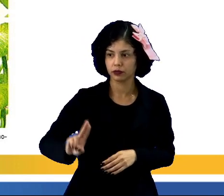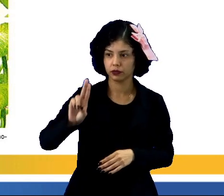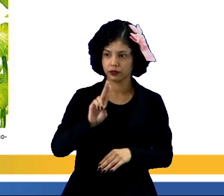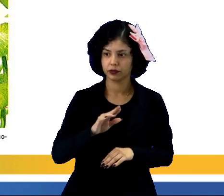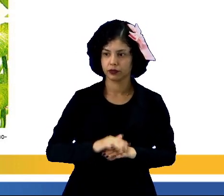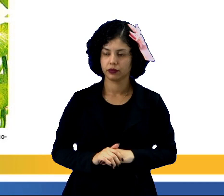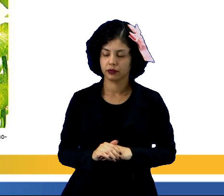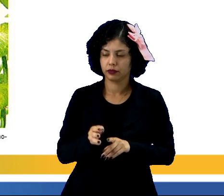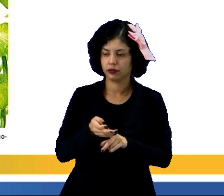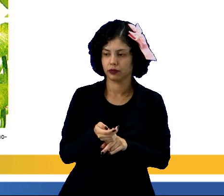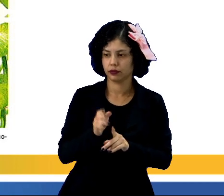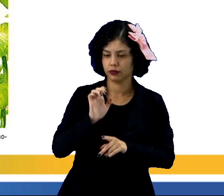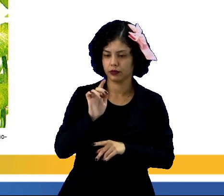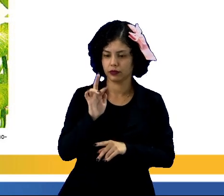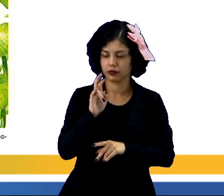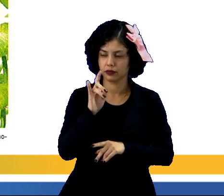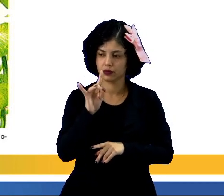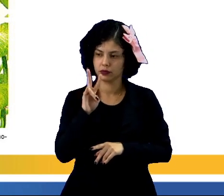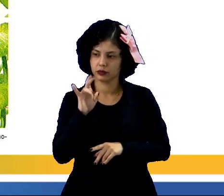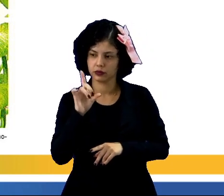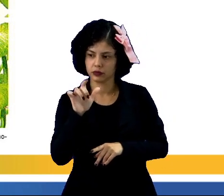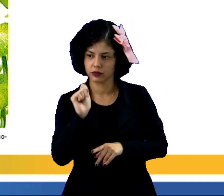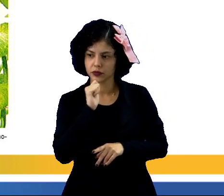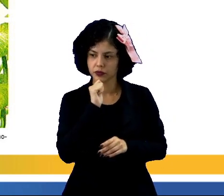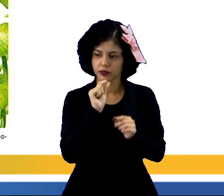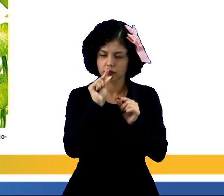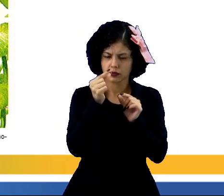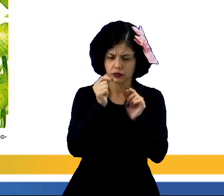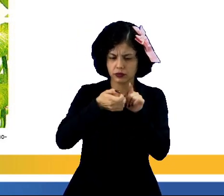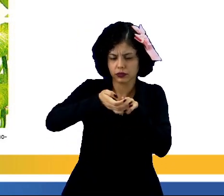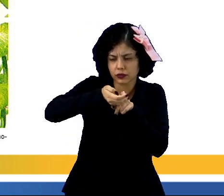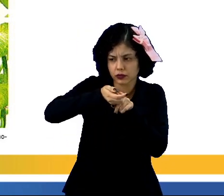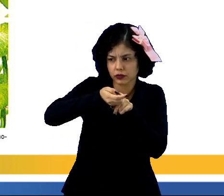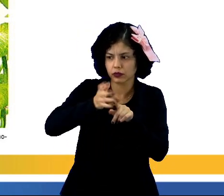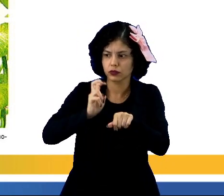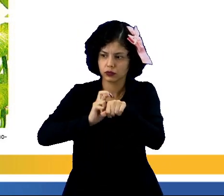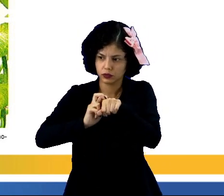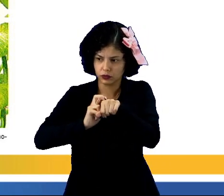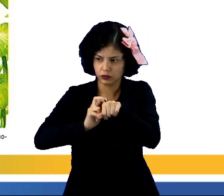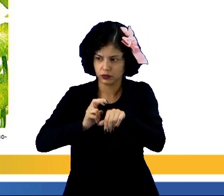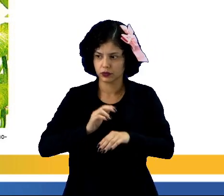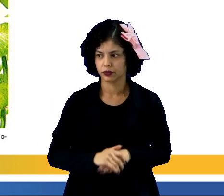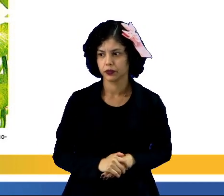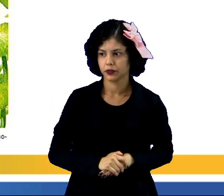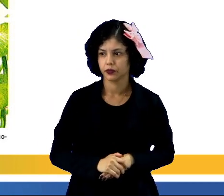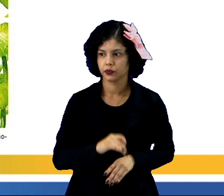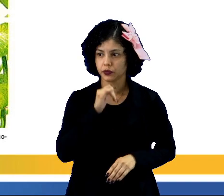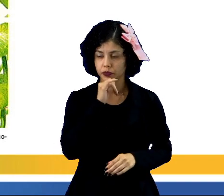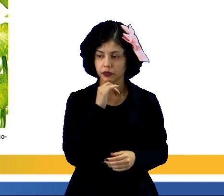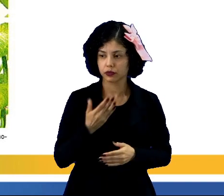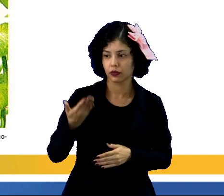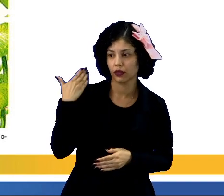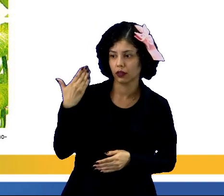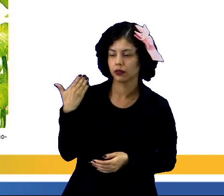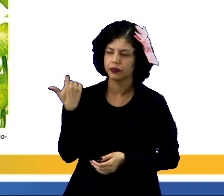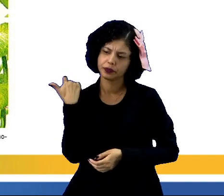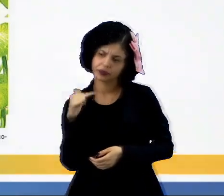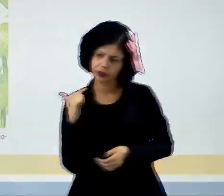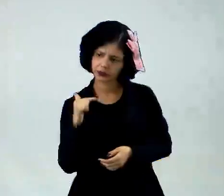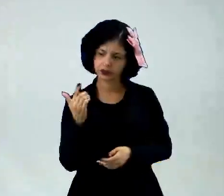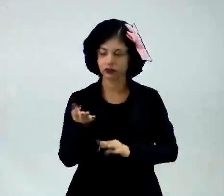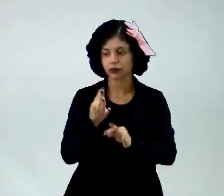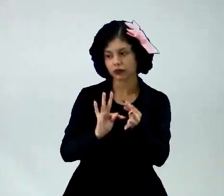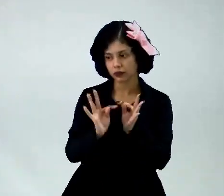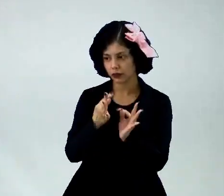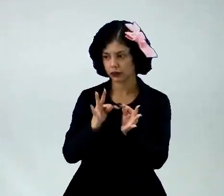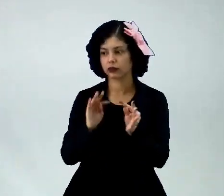utilizou ervilhas. Lembra que quando ele fez esse trabalho há muitos anos atrás, a gente não tinha a tecnologia que a